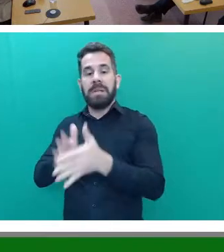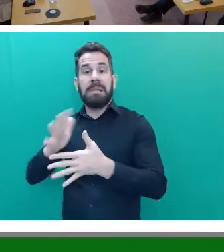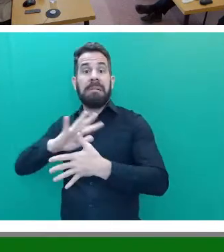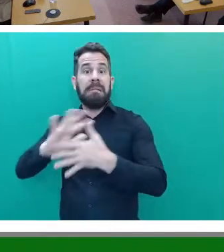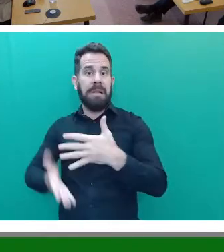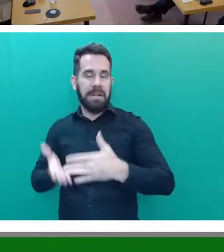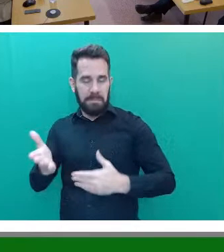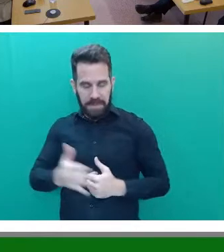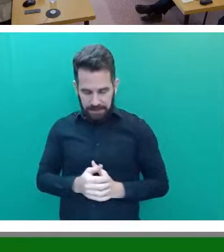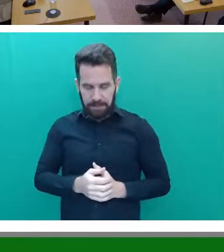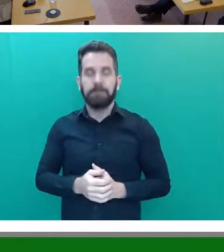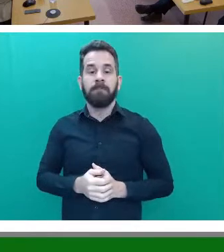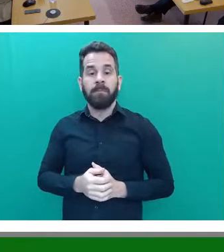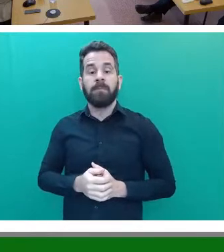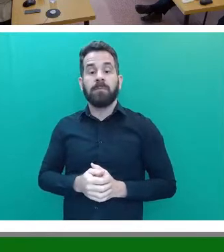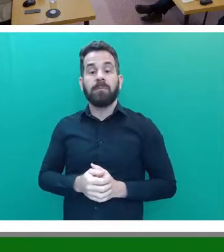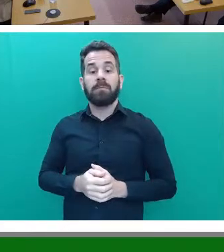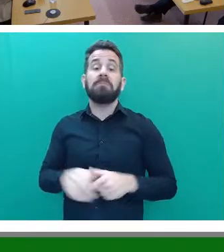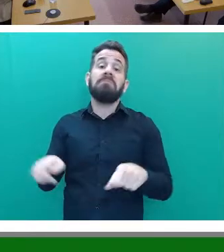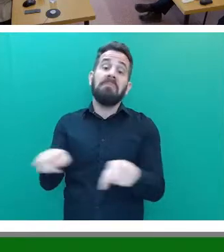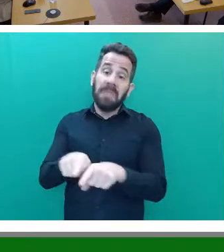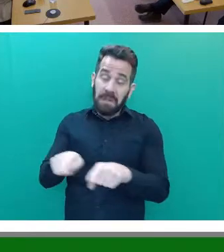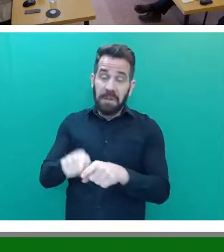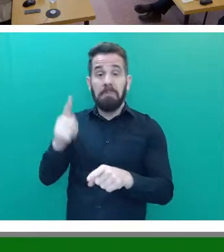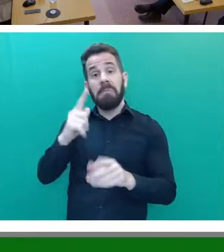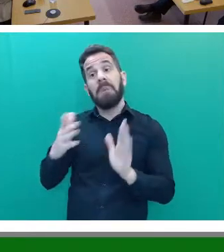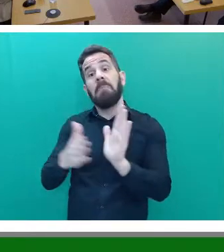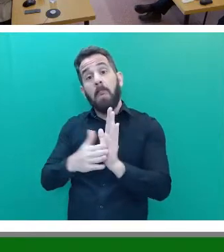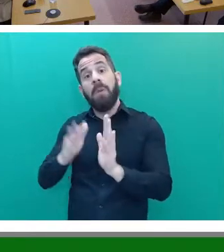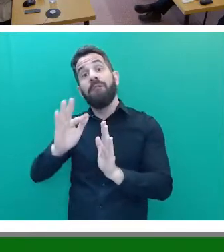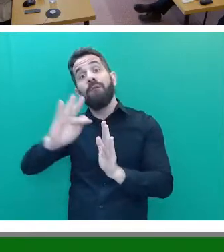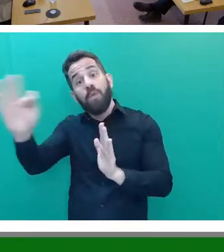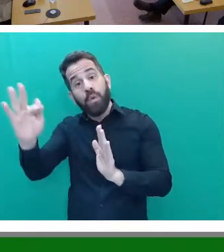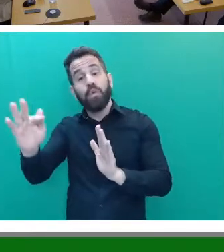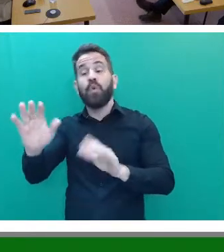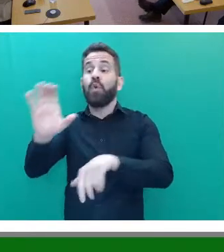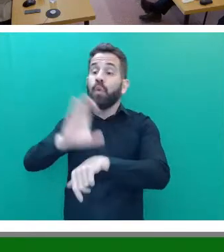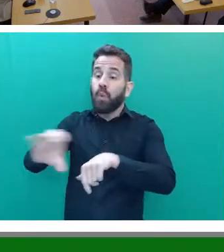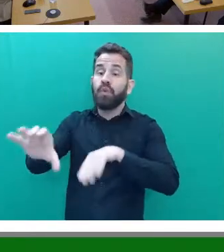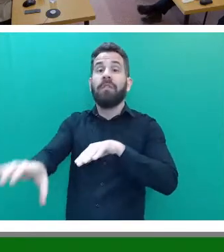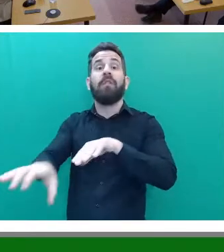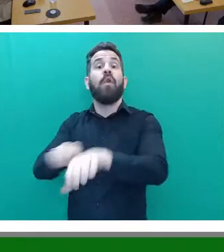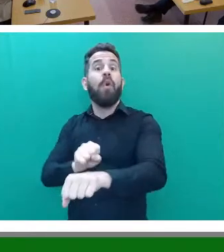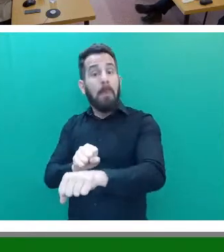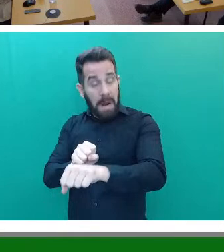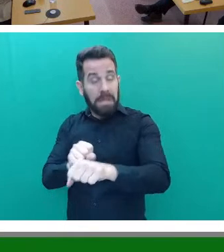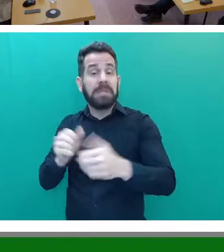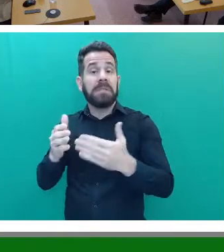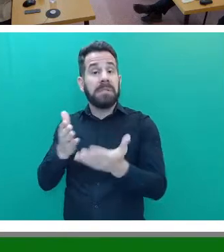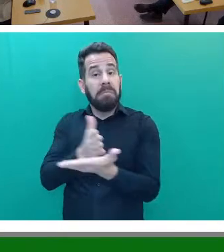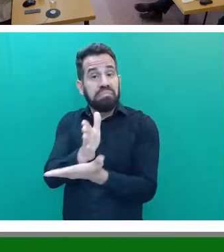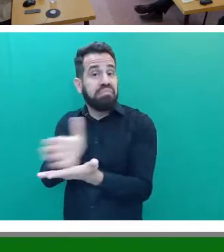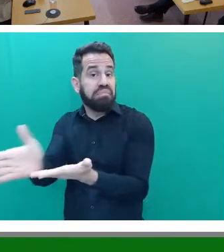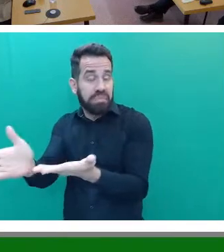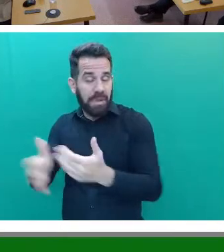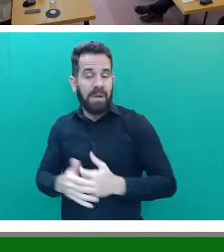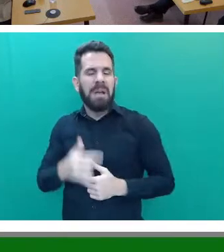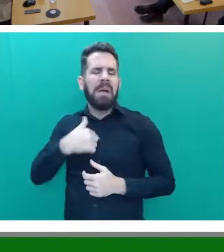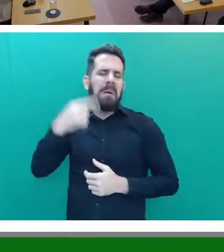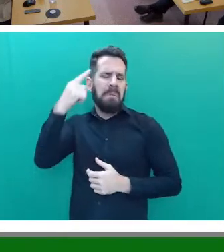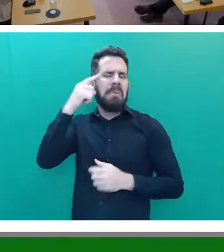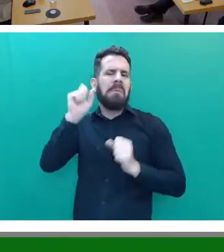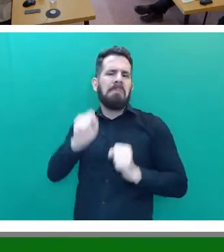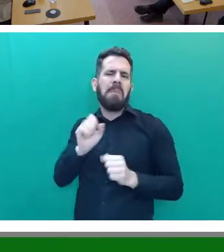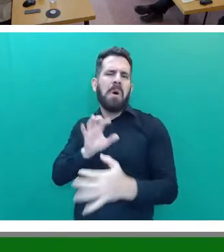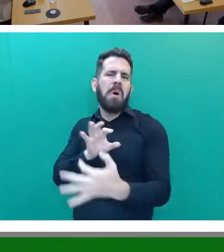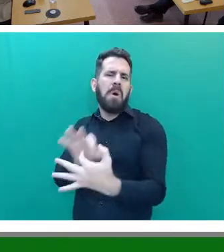ou mesmo propor futuros cursos de formação com vistas a esses profissionais. E aí eu posso pensar até um pouquinho mais, que a gente pode